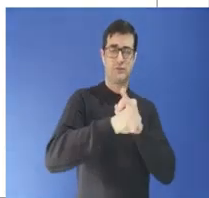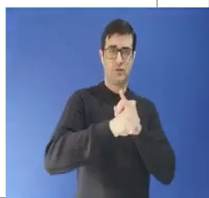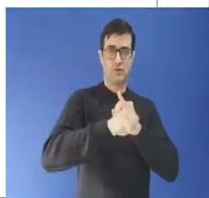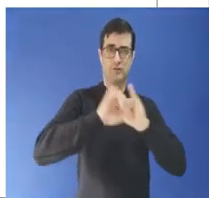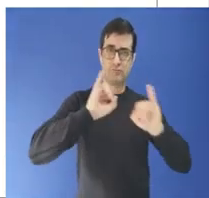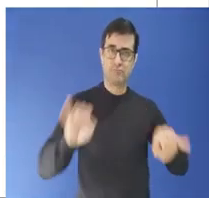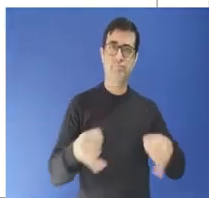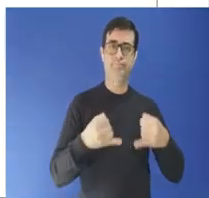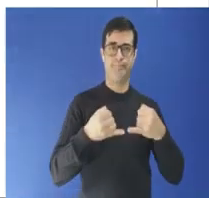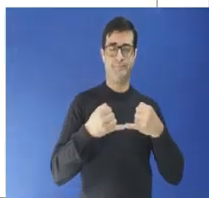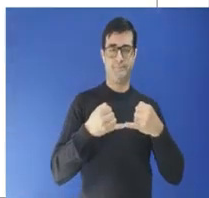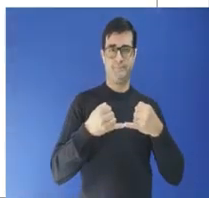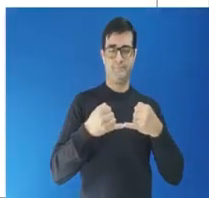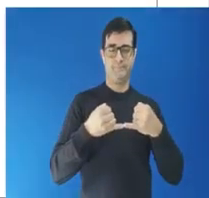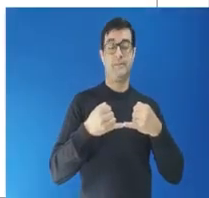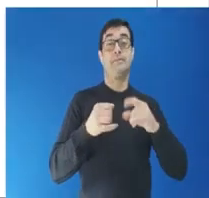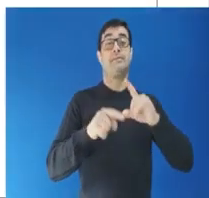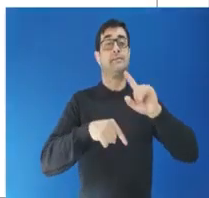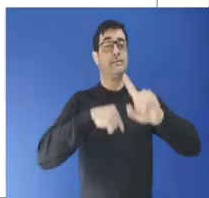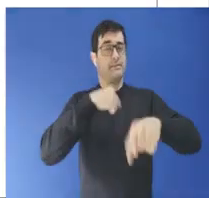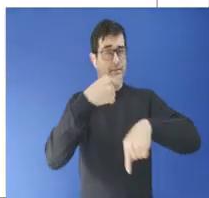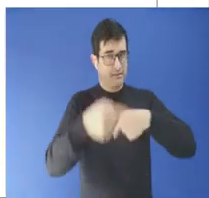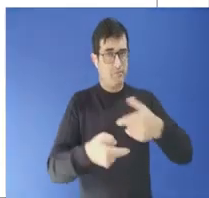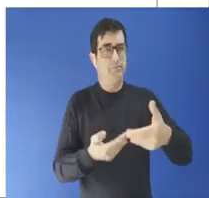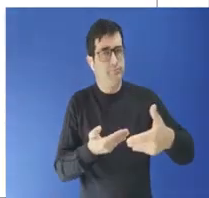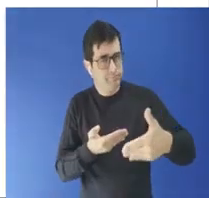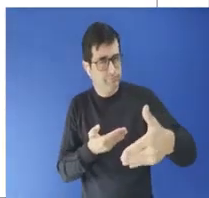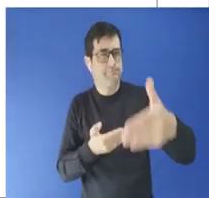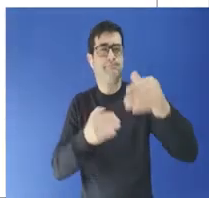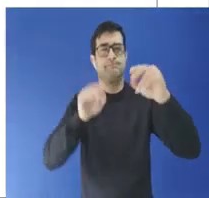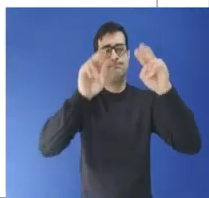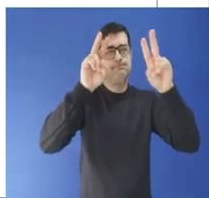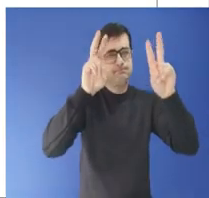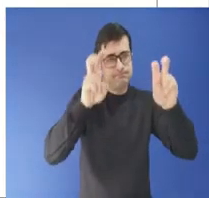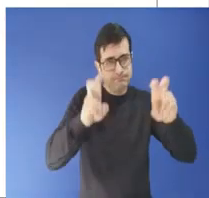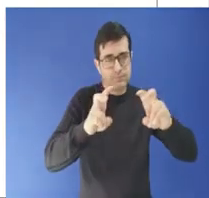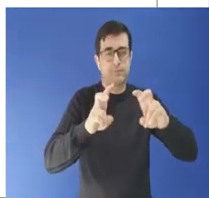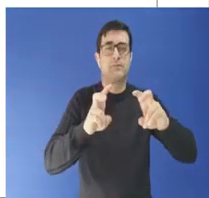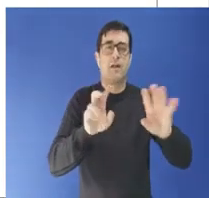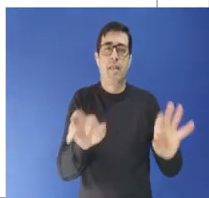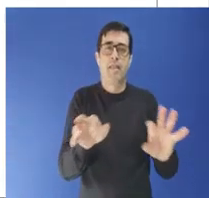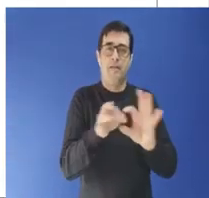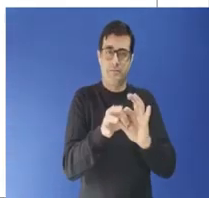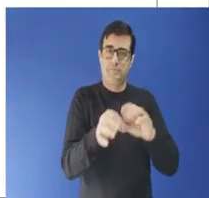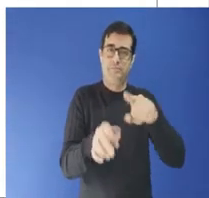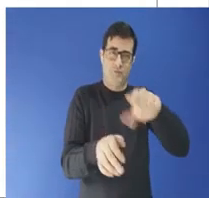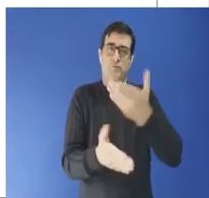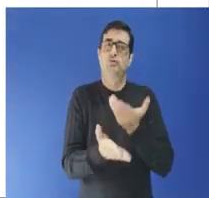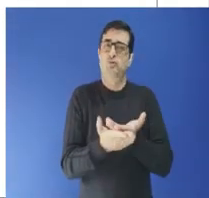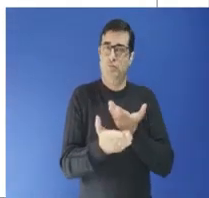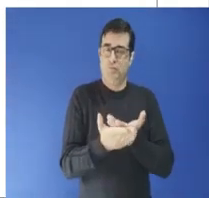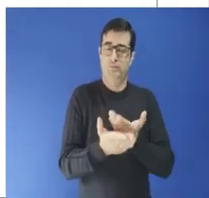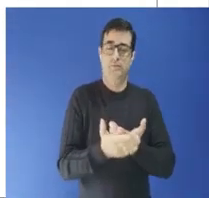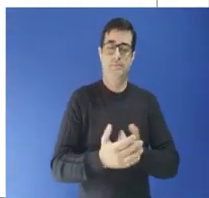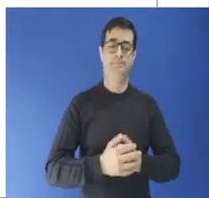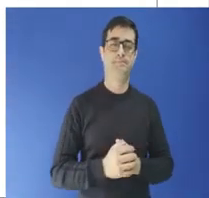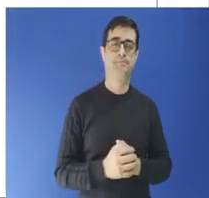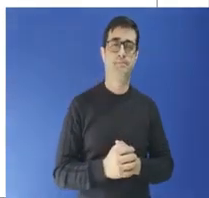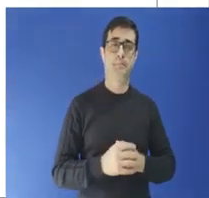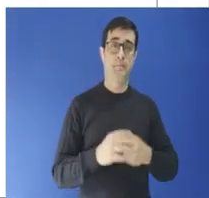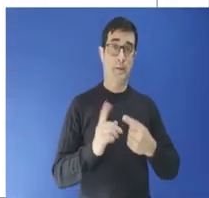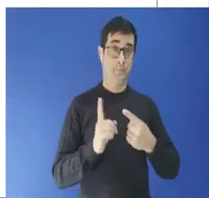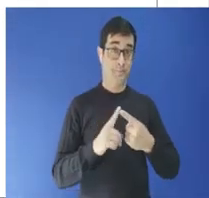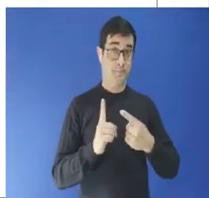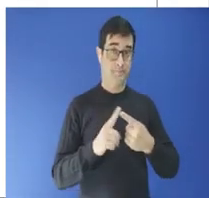módulo a gente vai trabalhar com os demais tipos de ligação. O que seria então a ligação